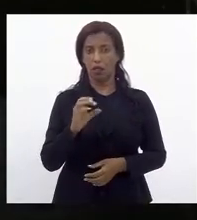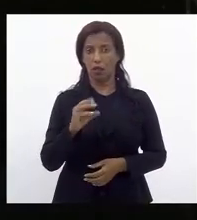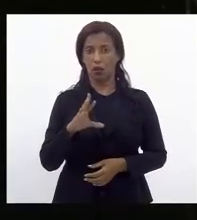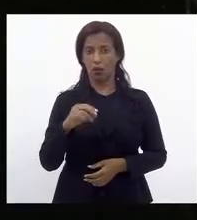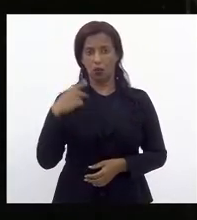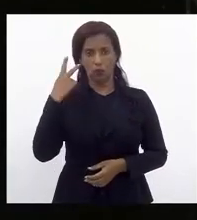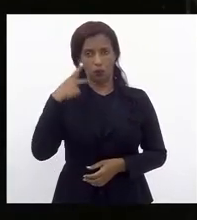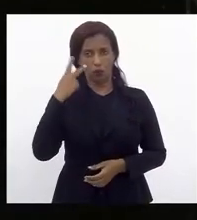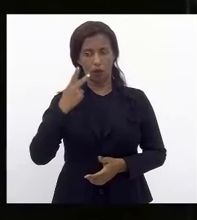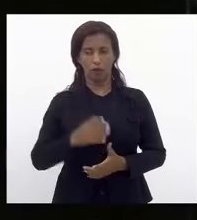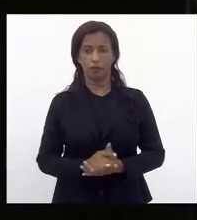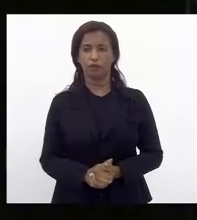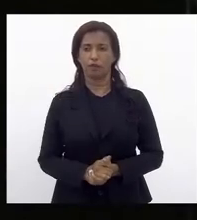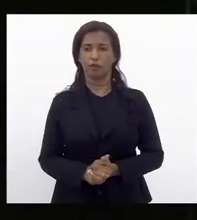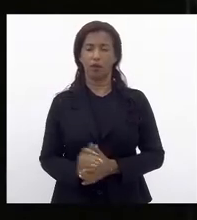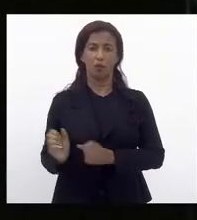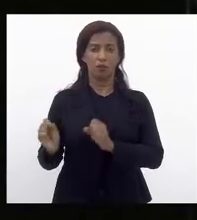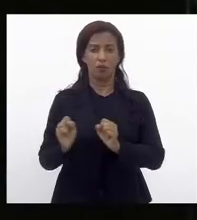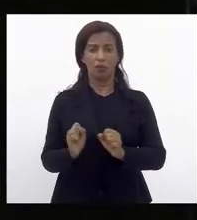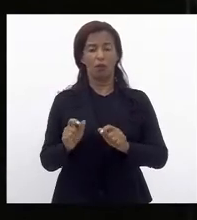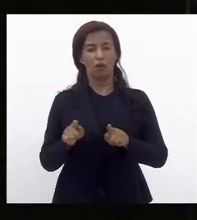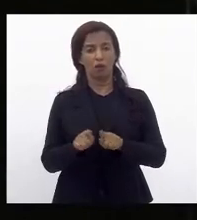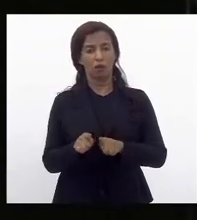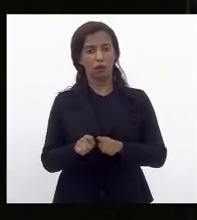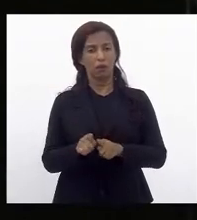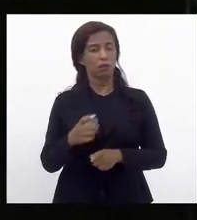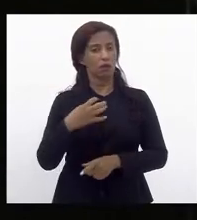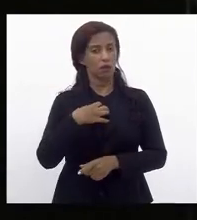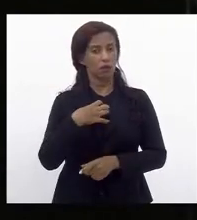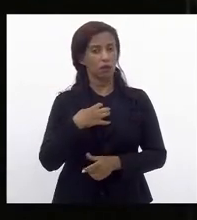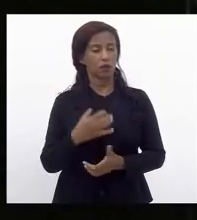parlamentar possa também